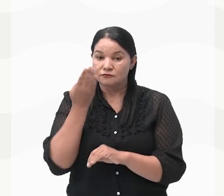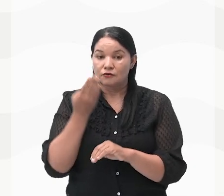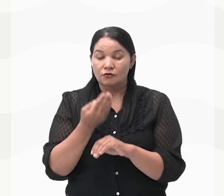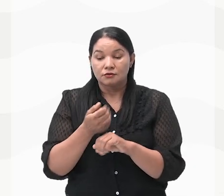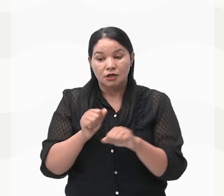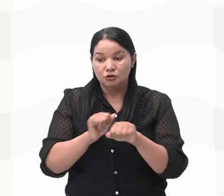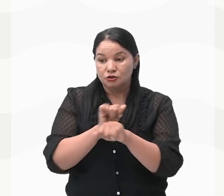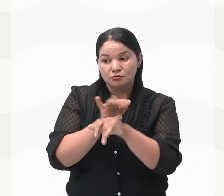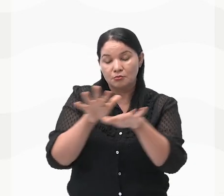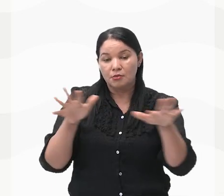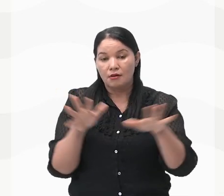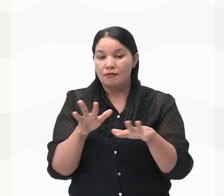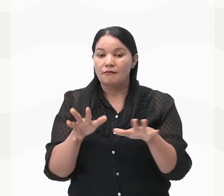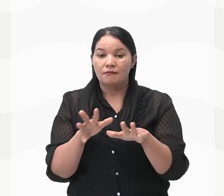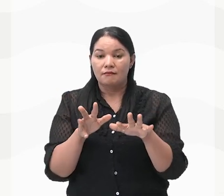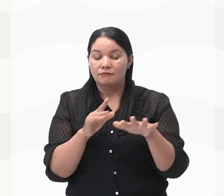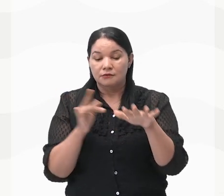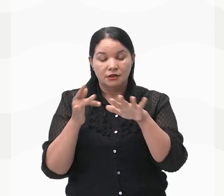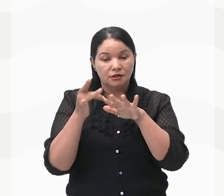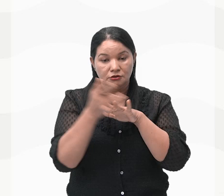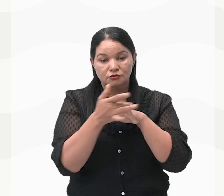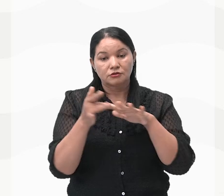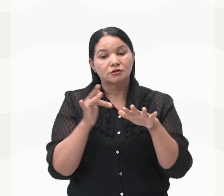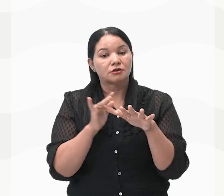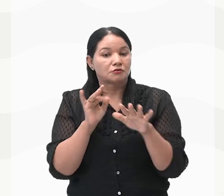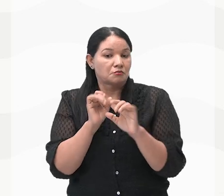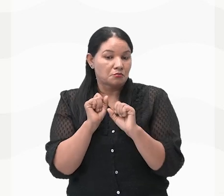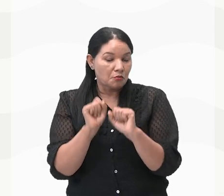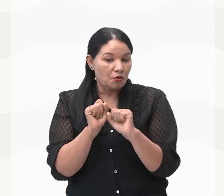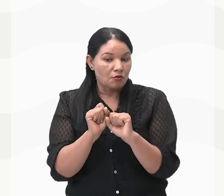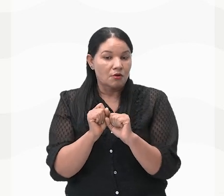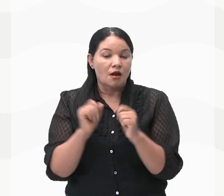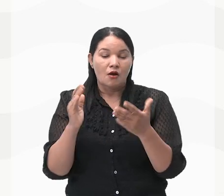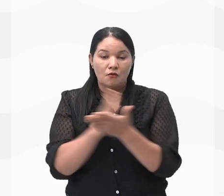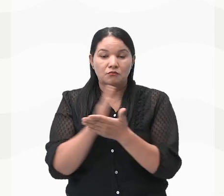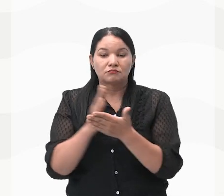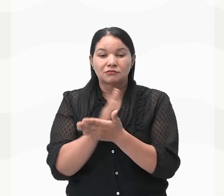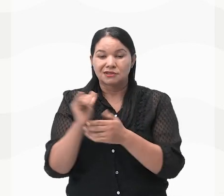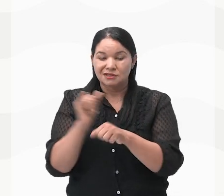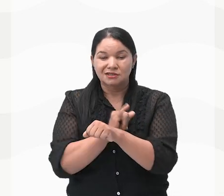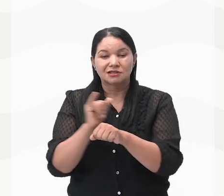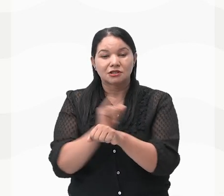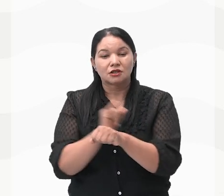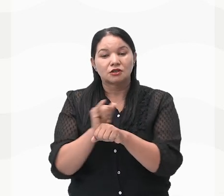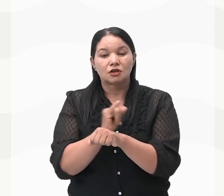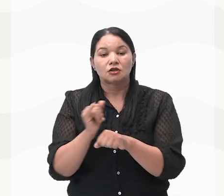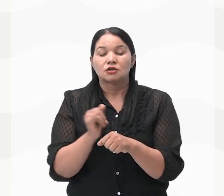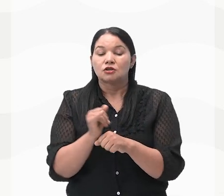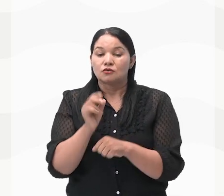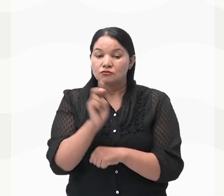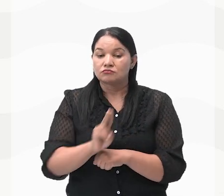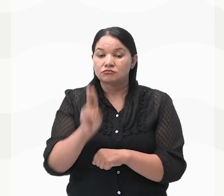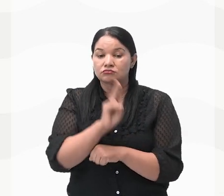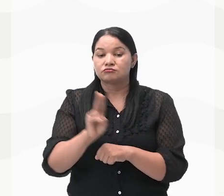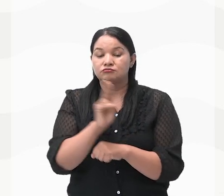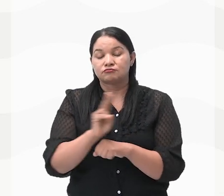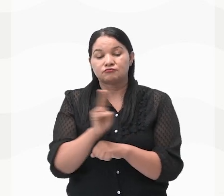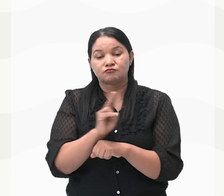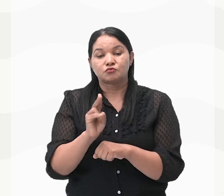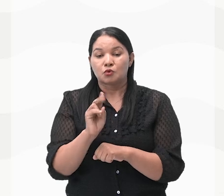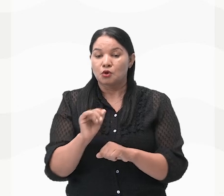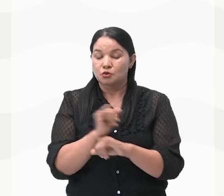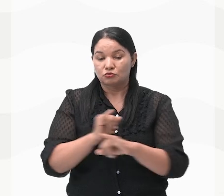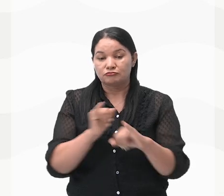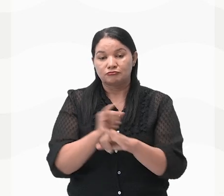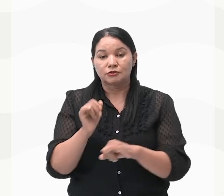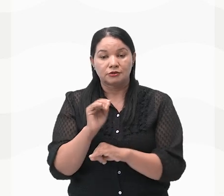news, onde uma imagem real é colocada em um contexto falso, criando uma história que parece verdadeira. Então, nem